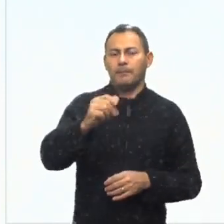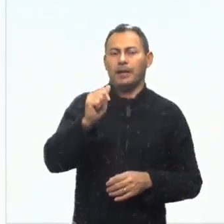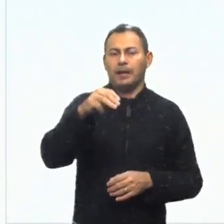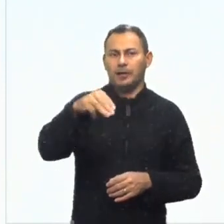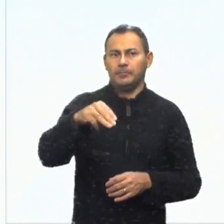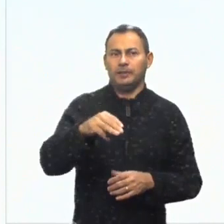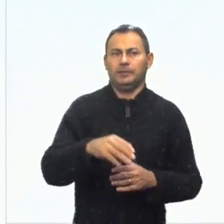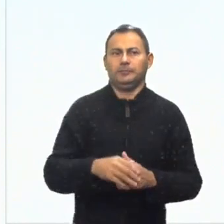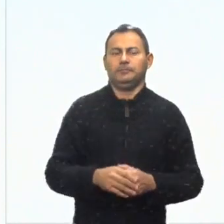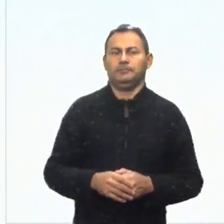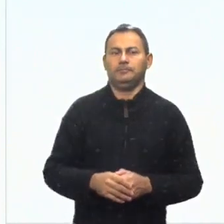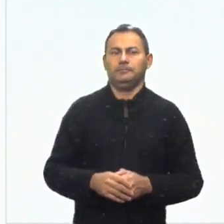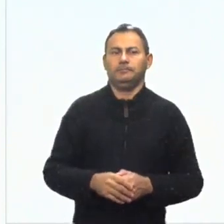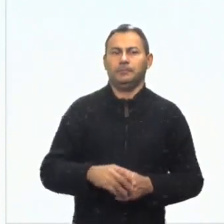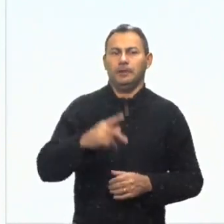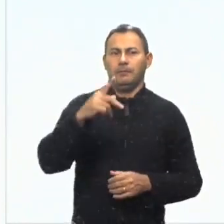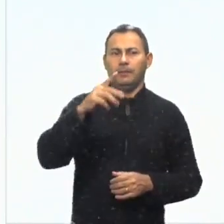PAM,